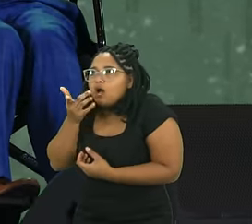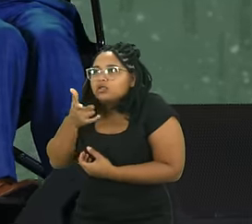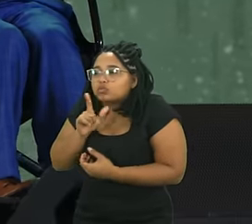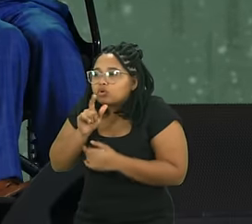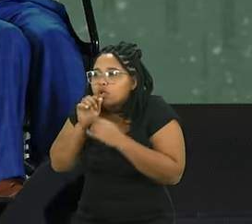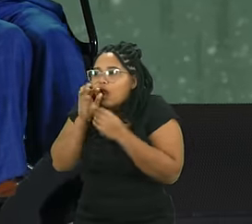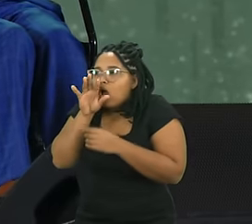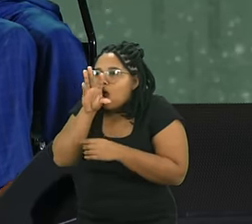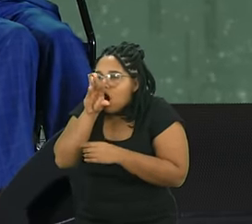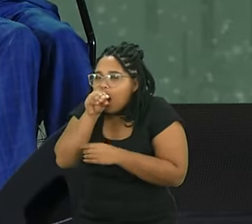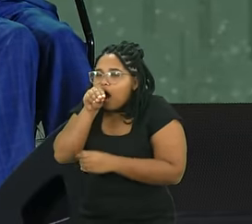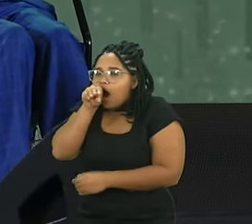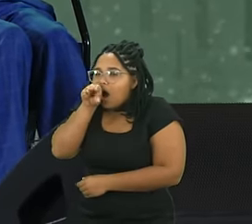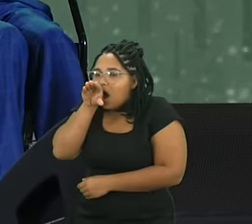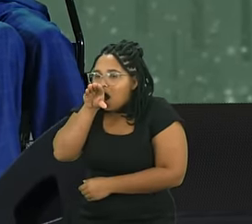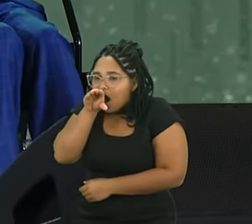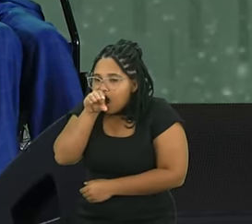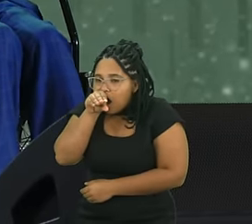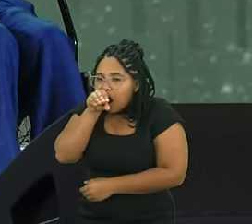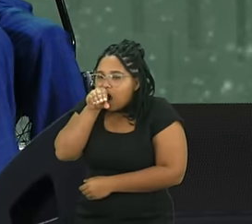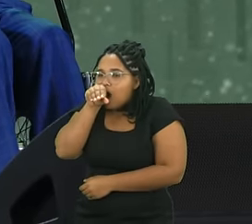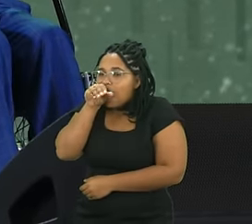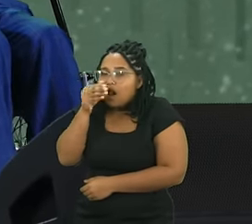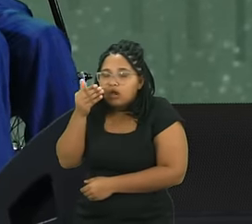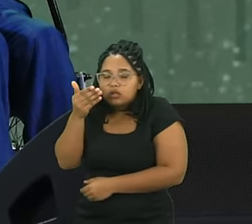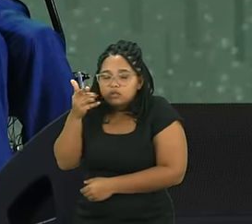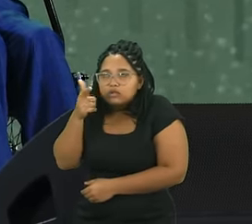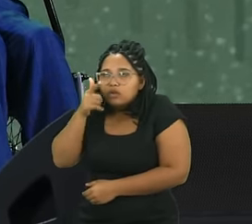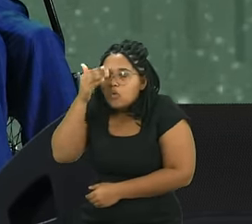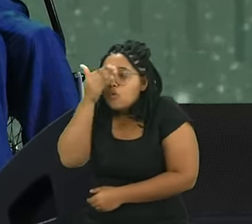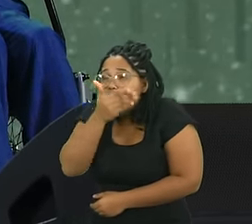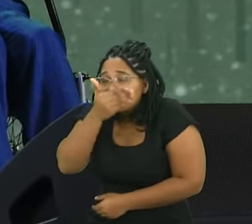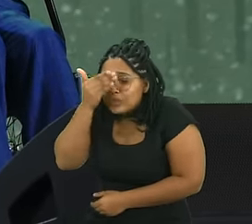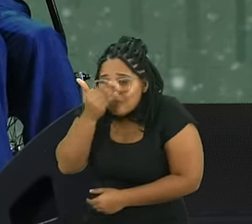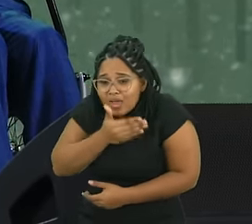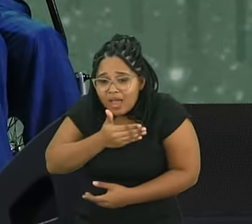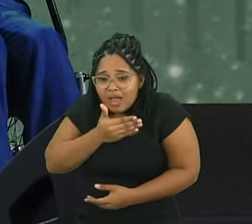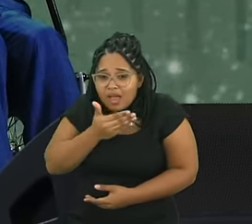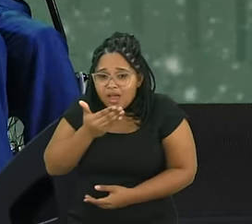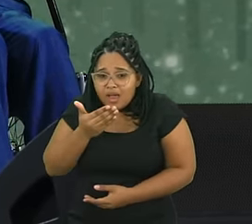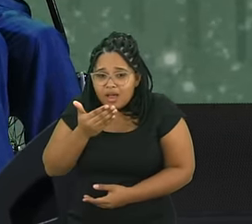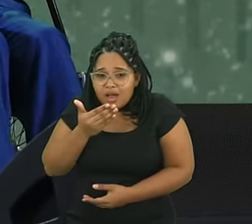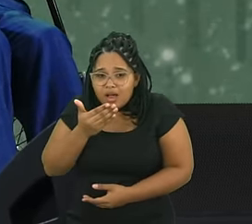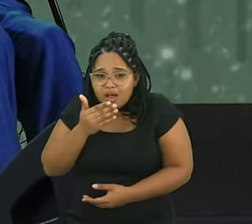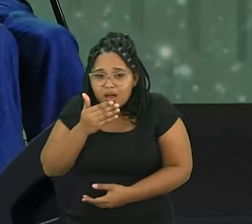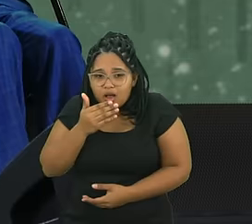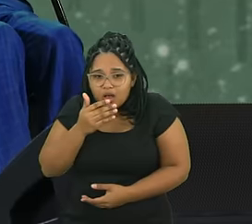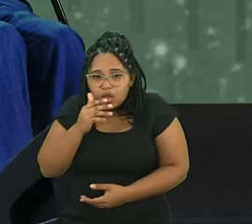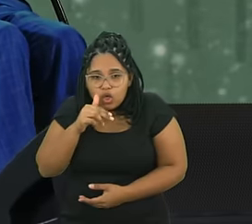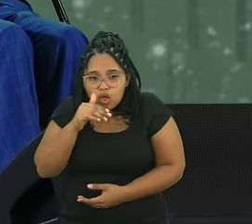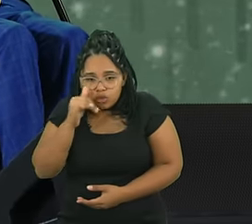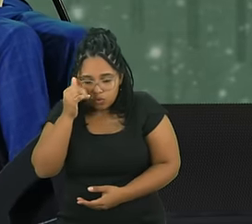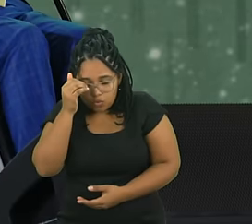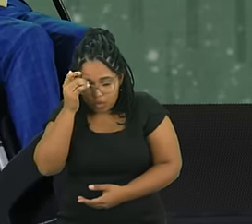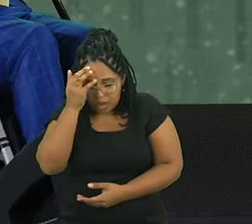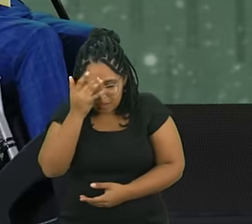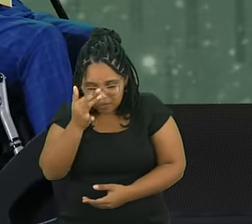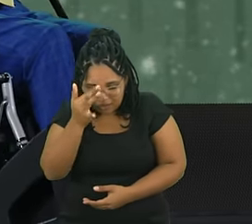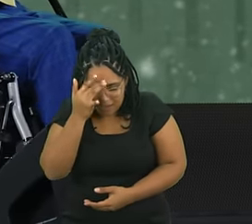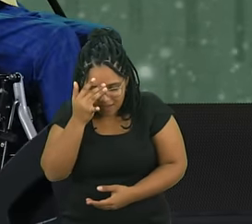palavras. E eu não estou conseguindo enxergar direito. eu não imaginava que o tumor estava voltando.